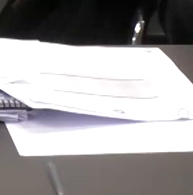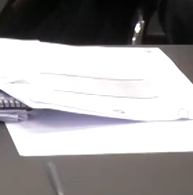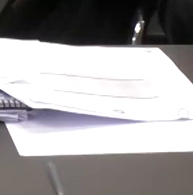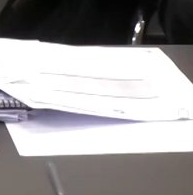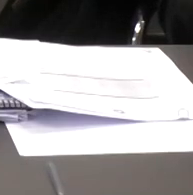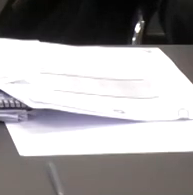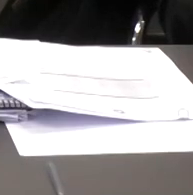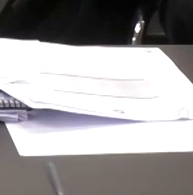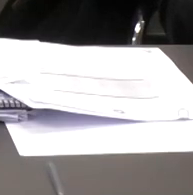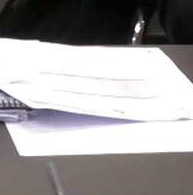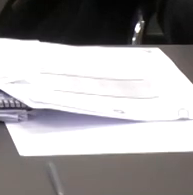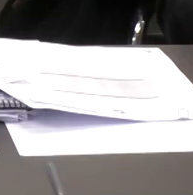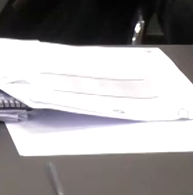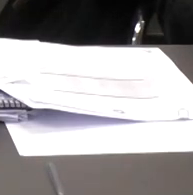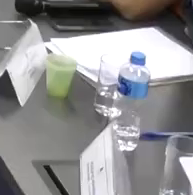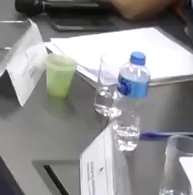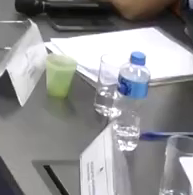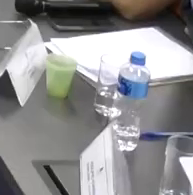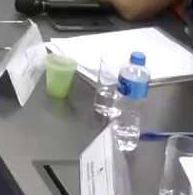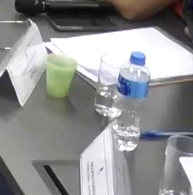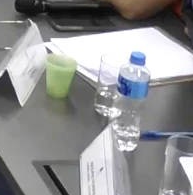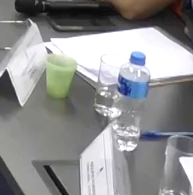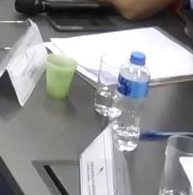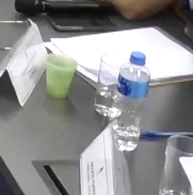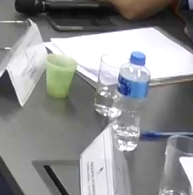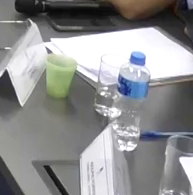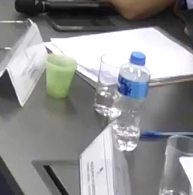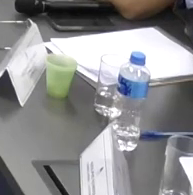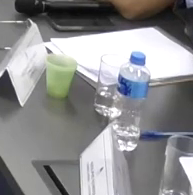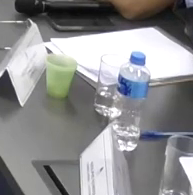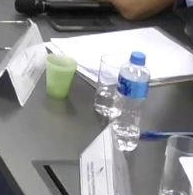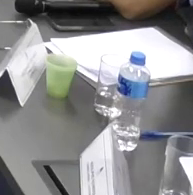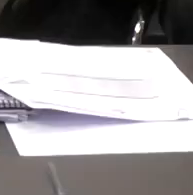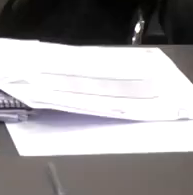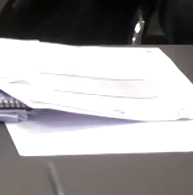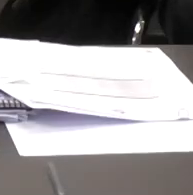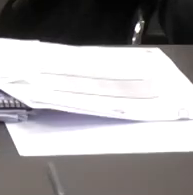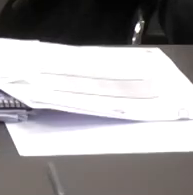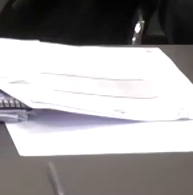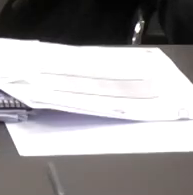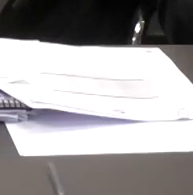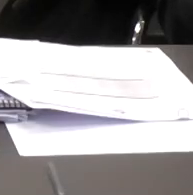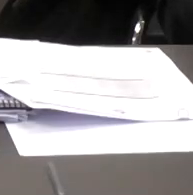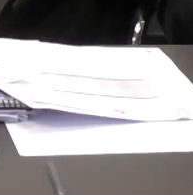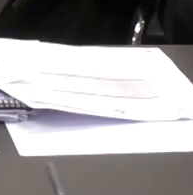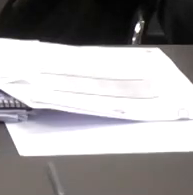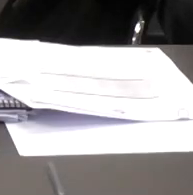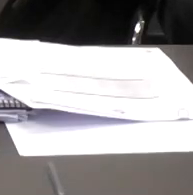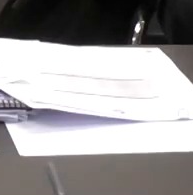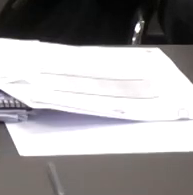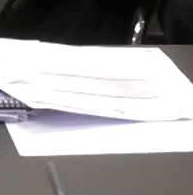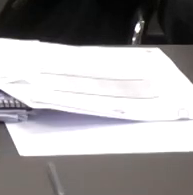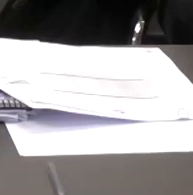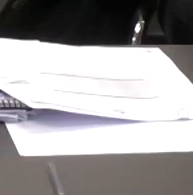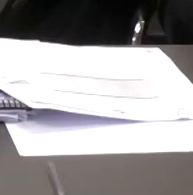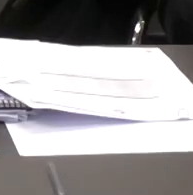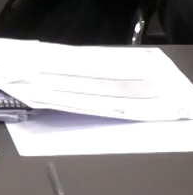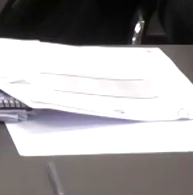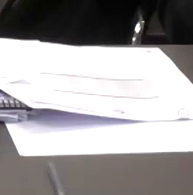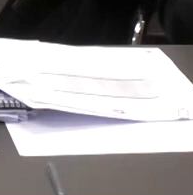conselheiros perfeito esse investimento é de quanto Presidente a gente fez uma Estimativa de mercado e